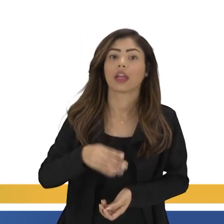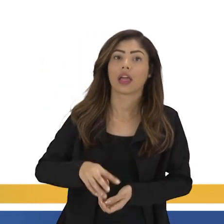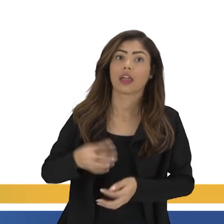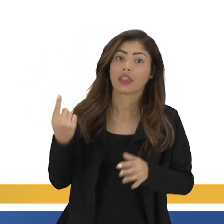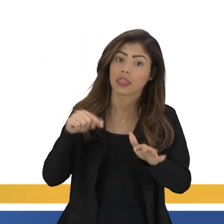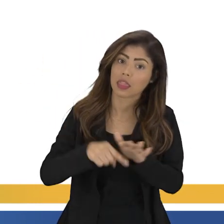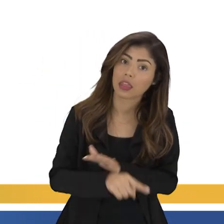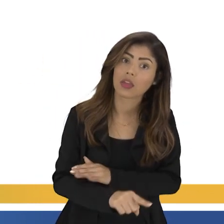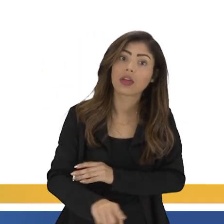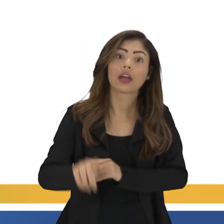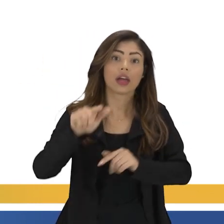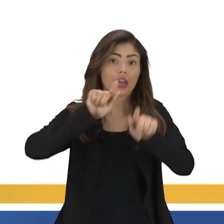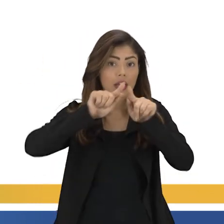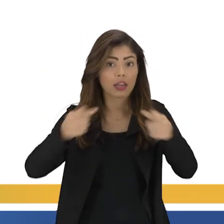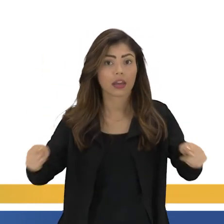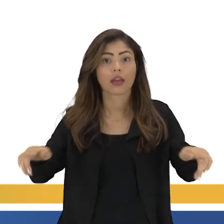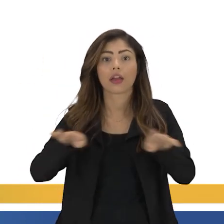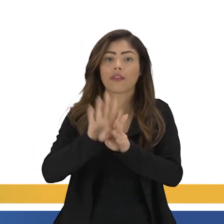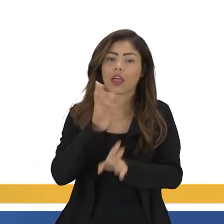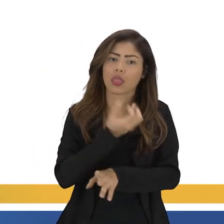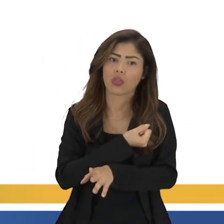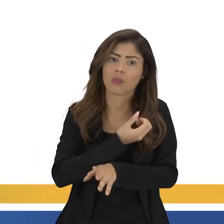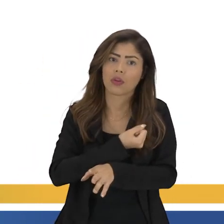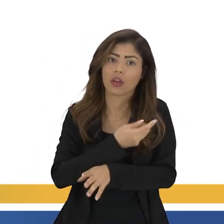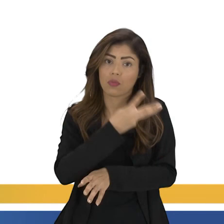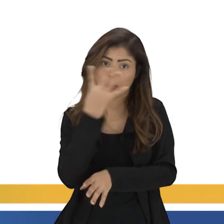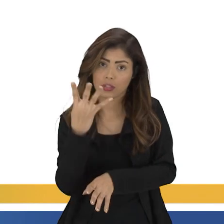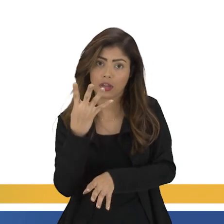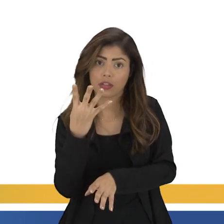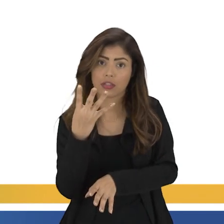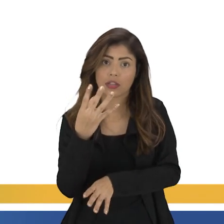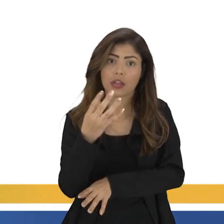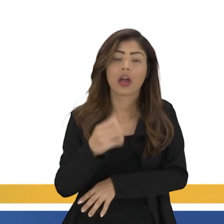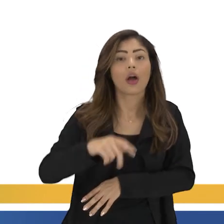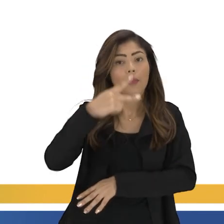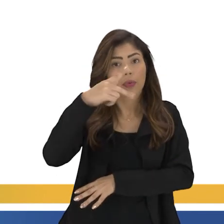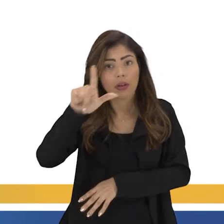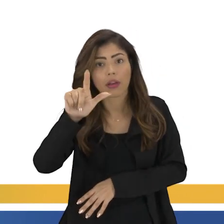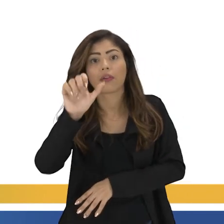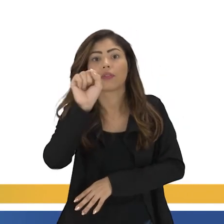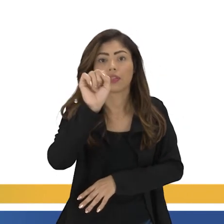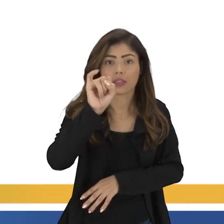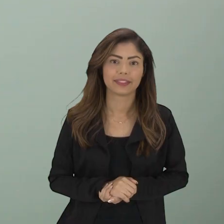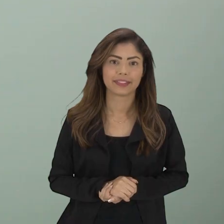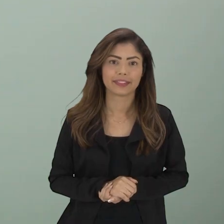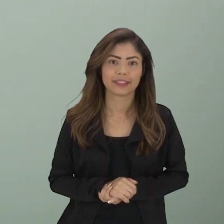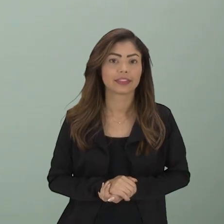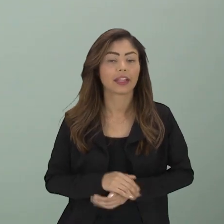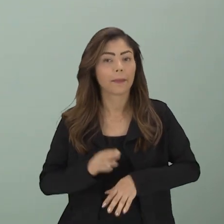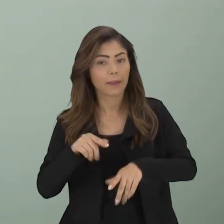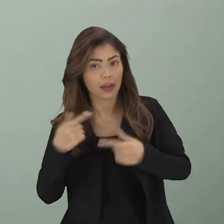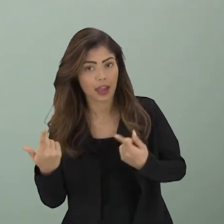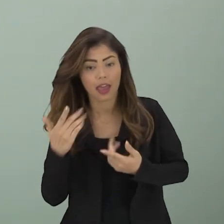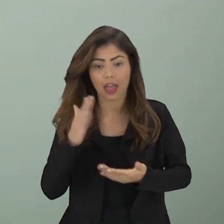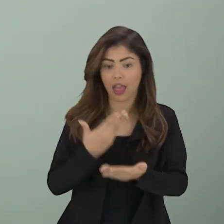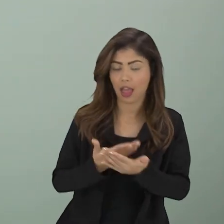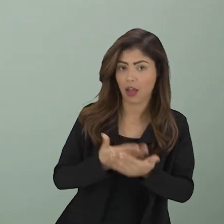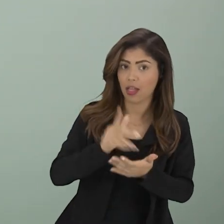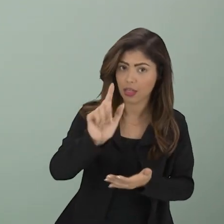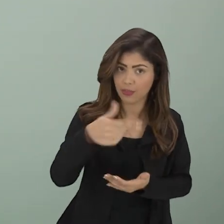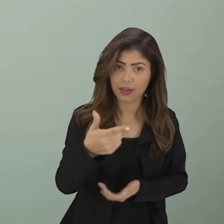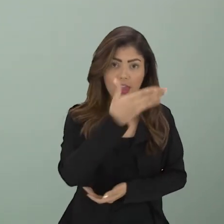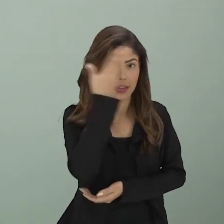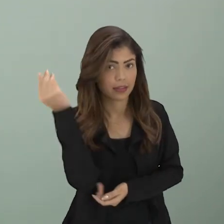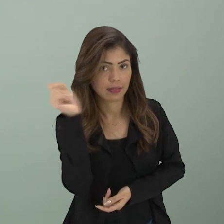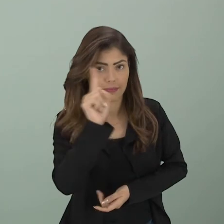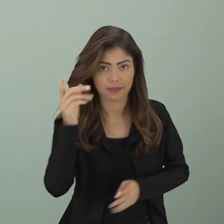da gramática, número refere-se à quantidade, singular e plural, e gênero, masculino e feminino. Para esta e outras aulas, não